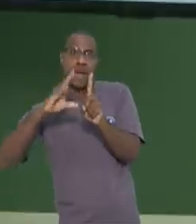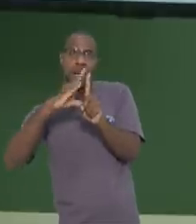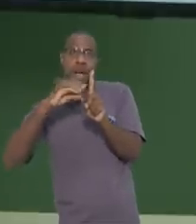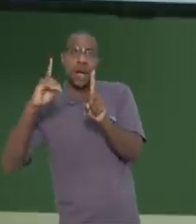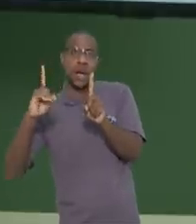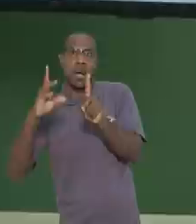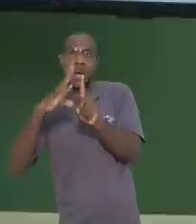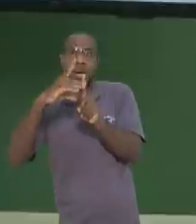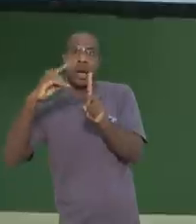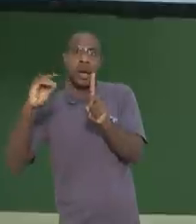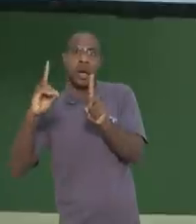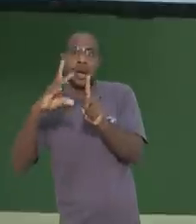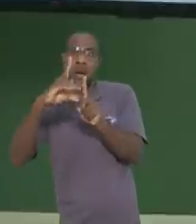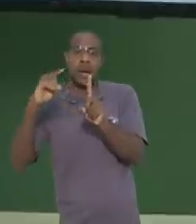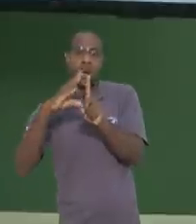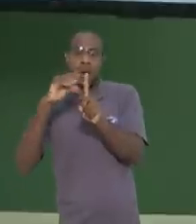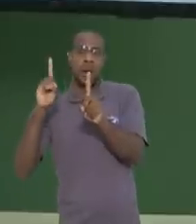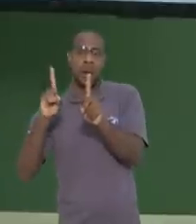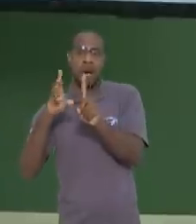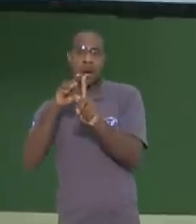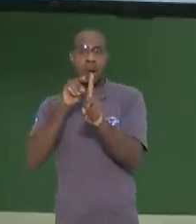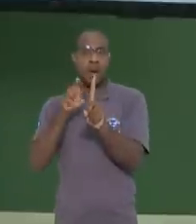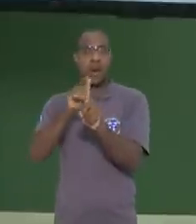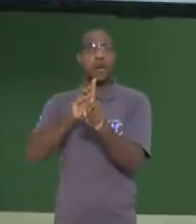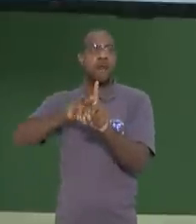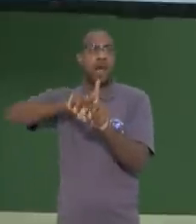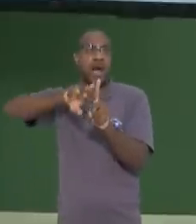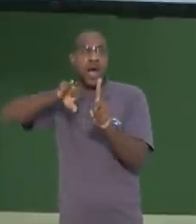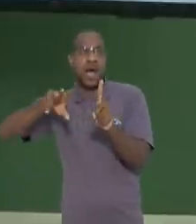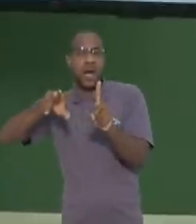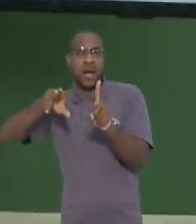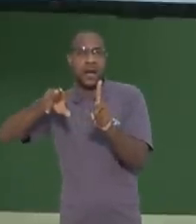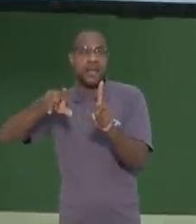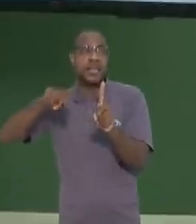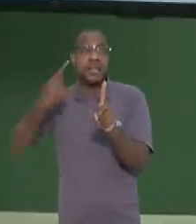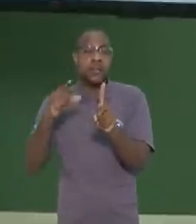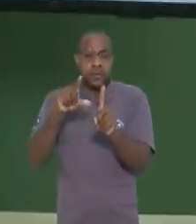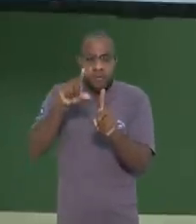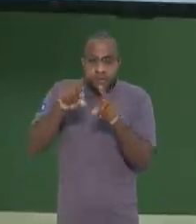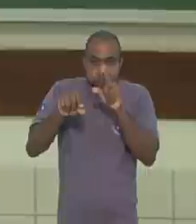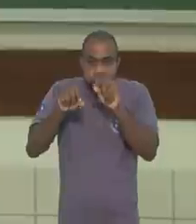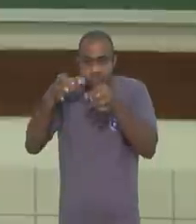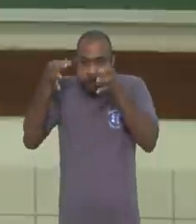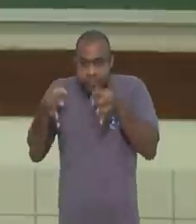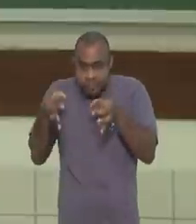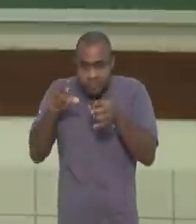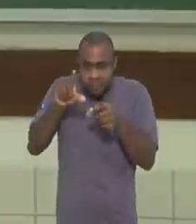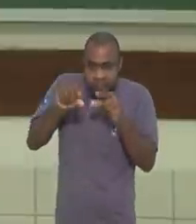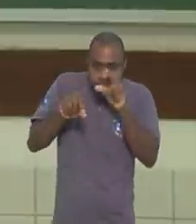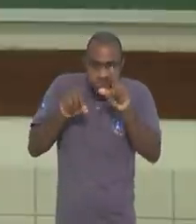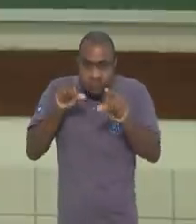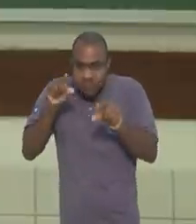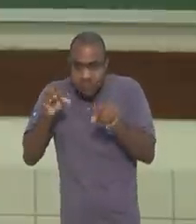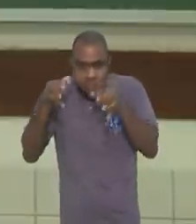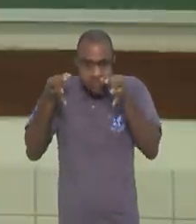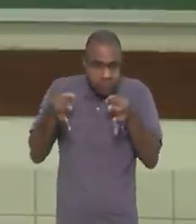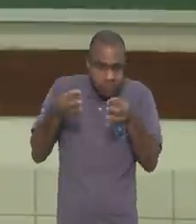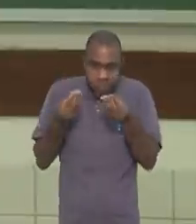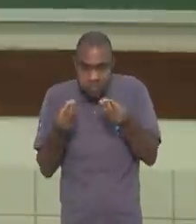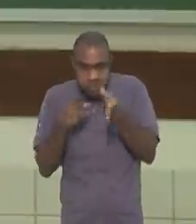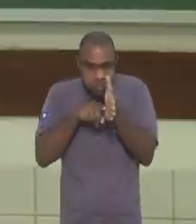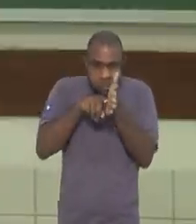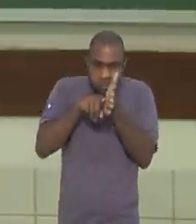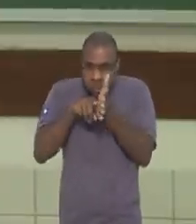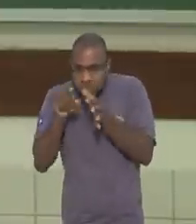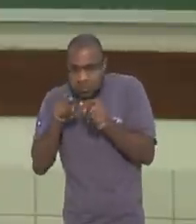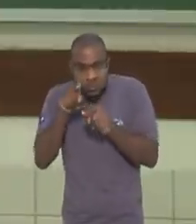colocam a técnica de clonagem. Depois que eles fazem isso, eles vão lá e selecionam os que deram certo, porque vai ter um outro ali que vai ter sofrido uma mutação, que não deu muito